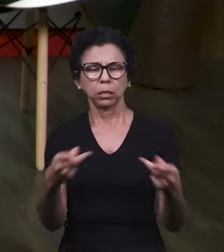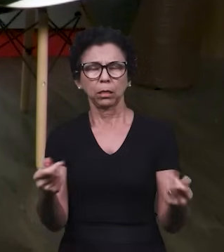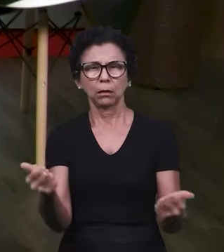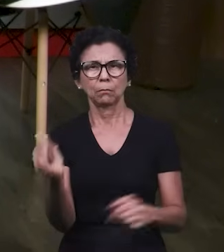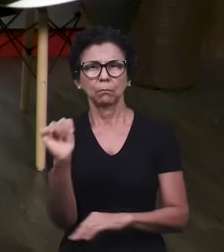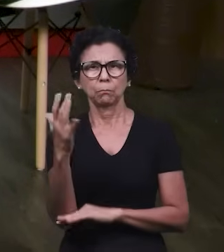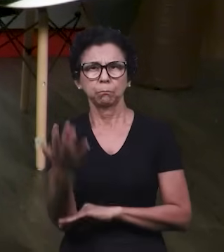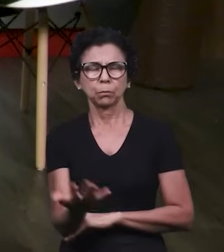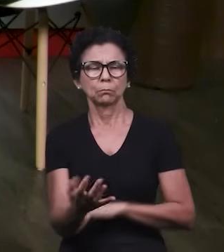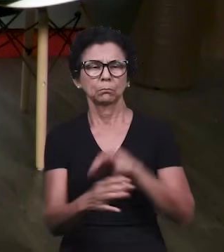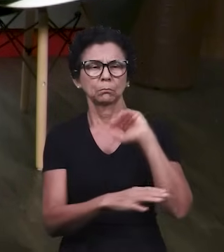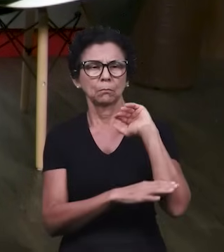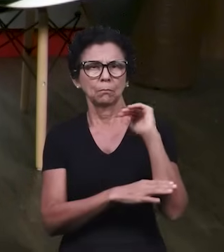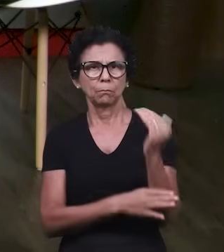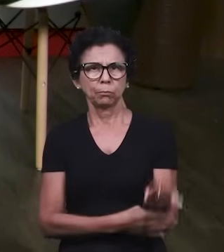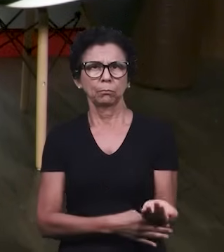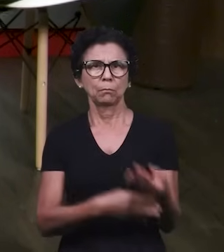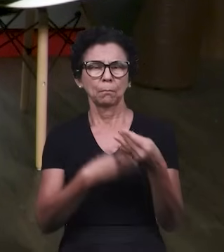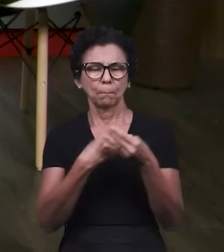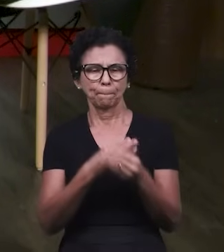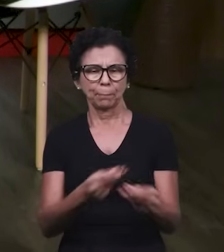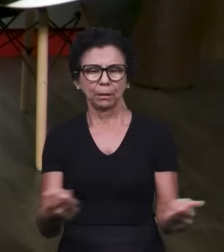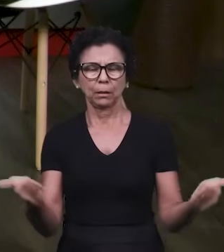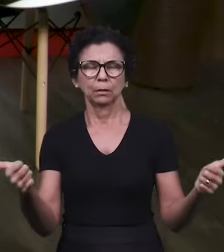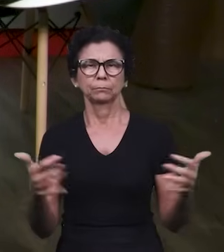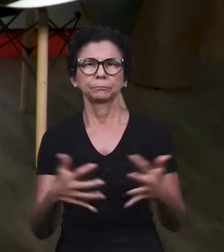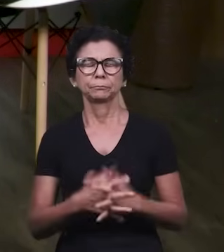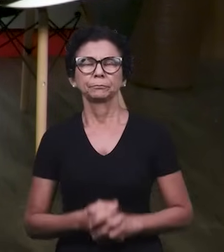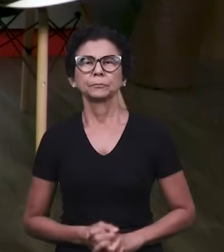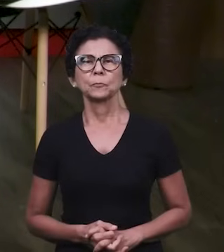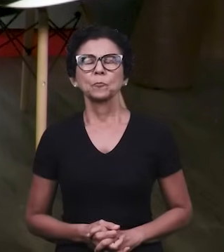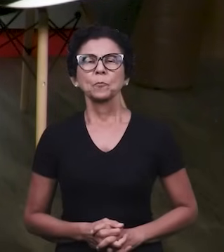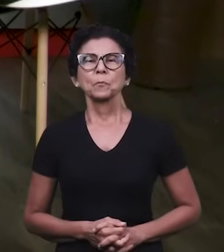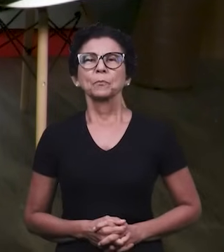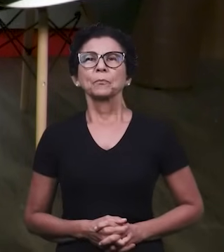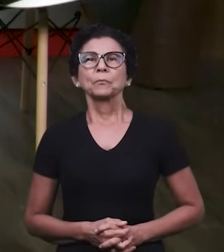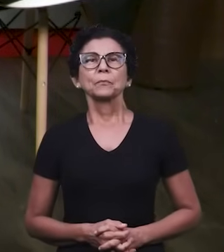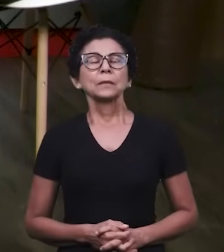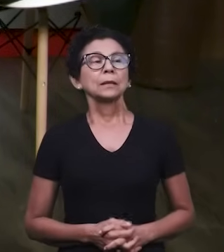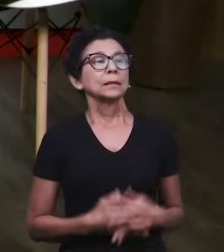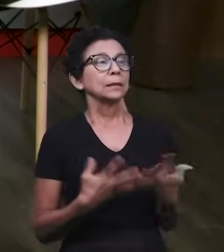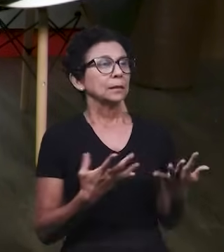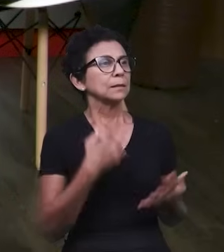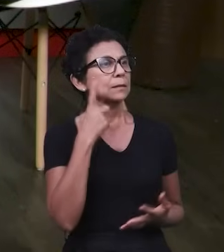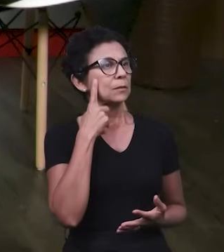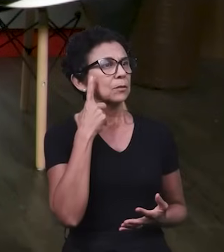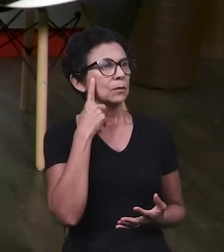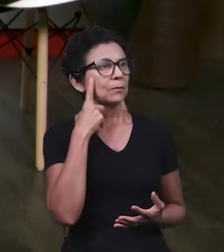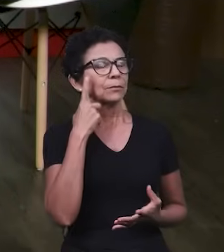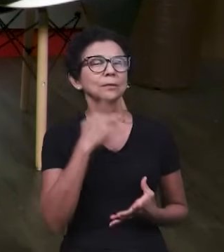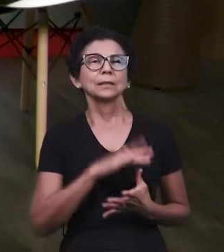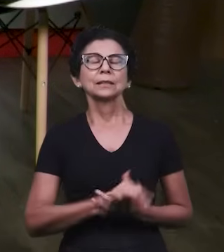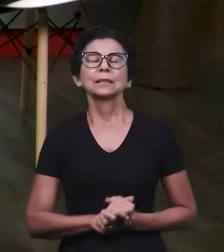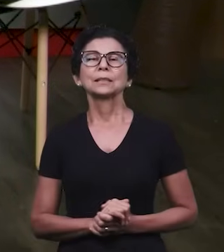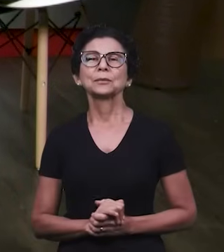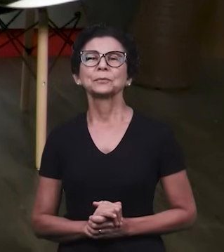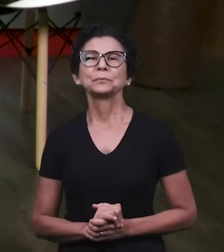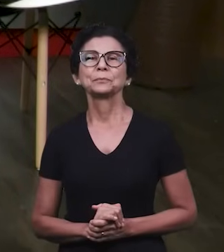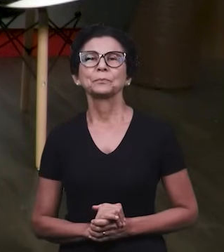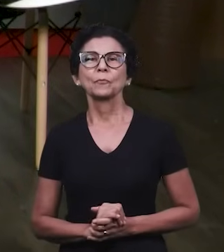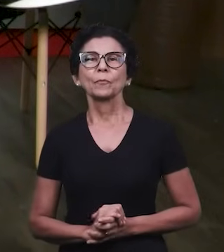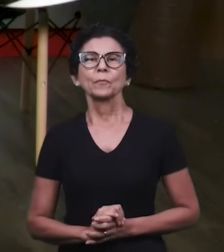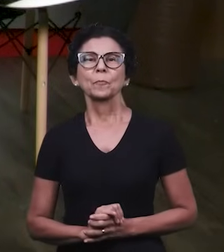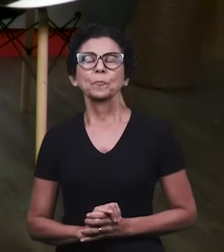uma dessas trombetas que foram tocadas, e certamente você vai evidenciar, houve uma